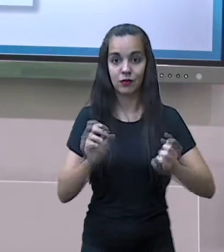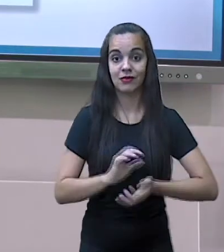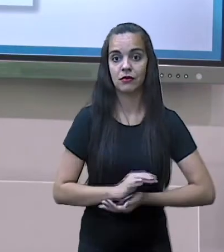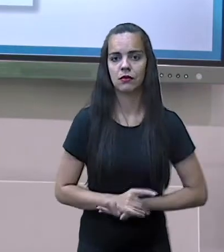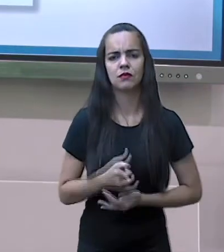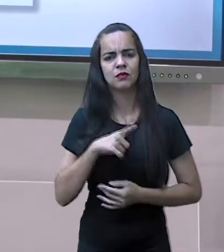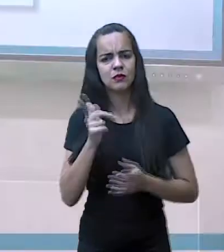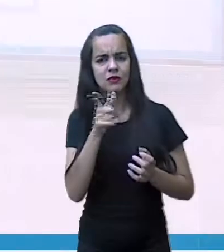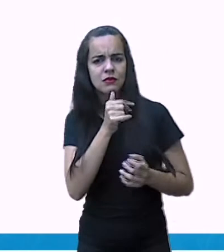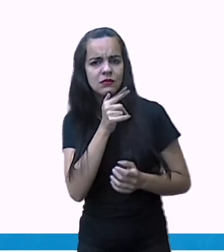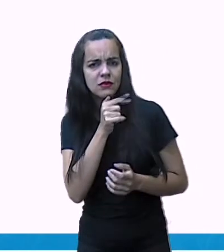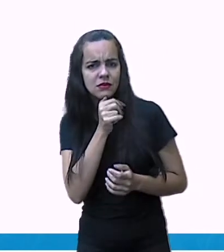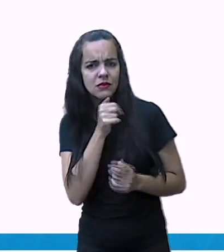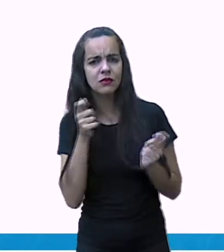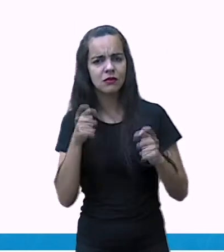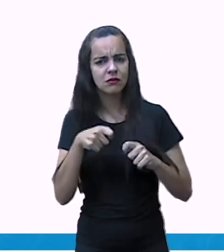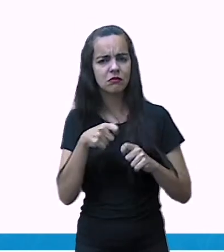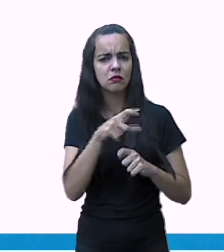A água está